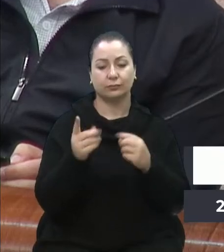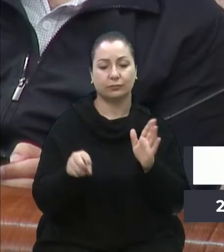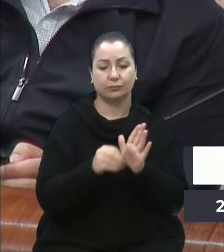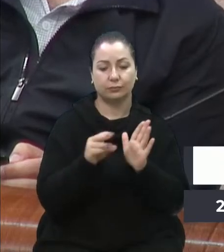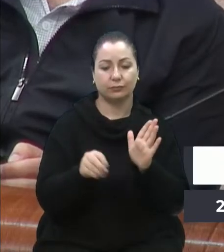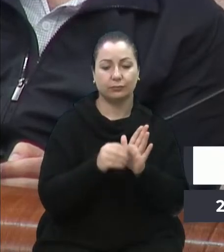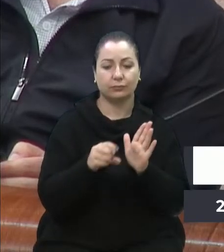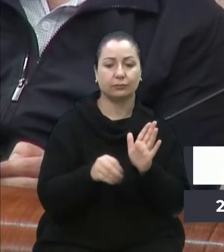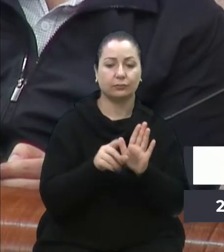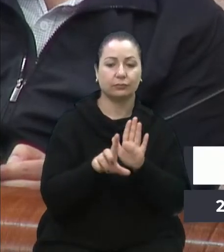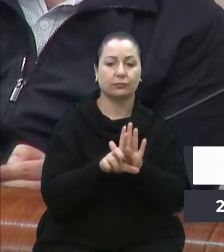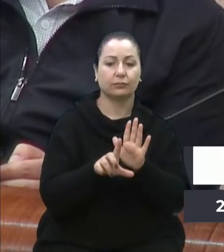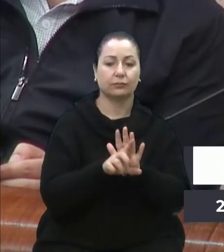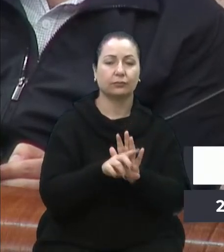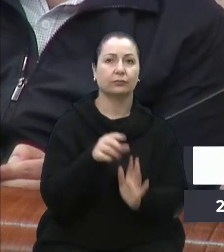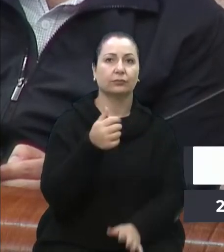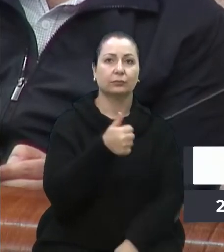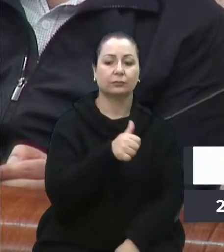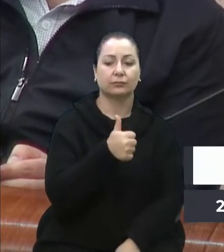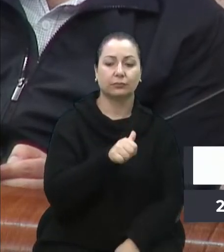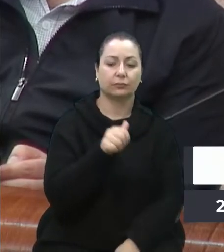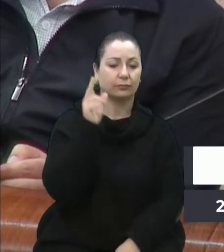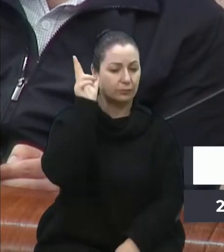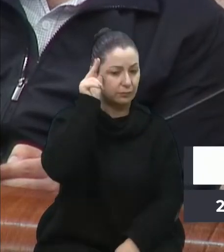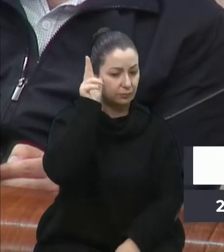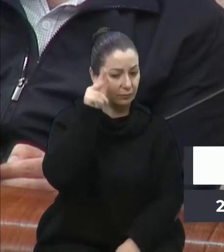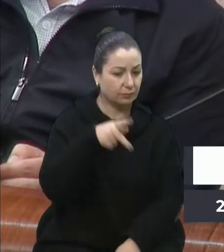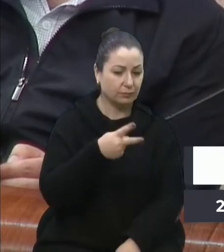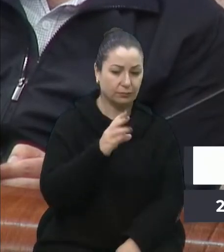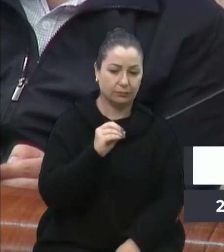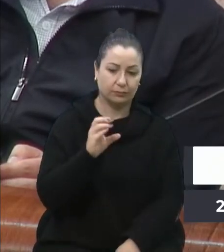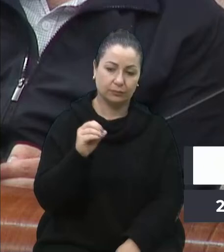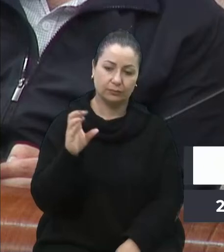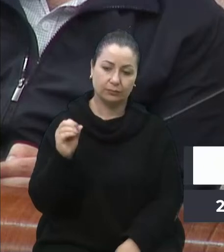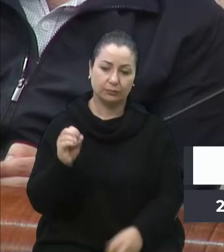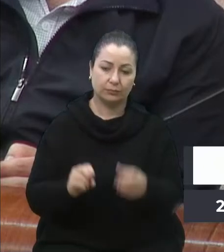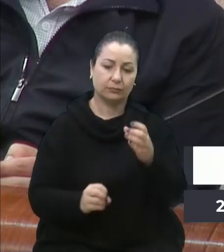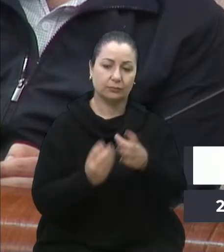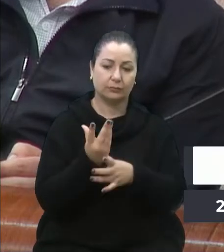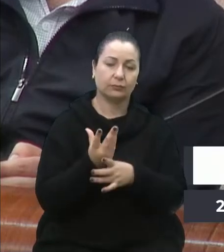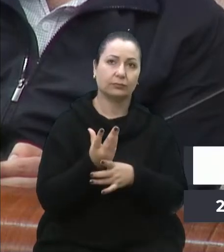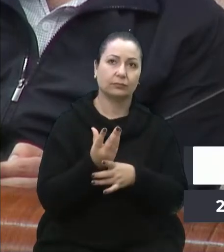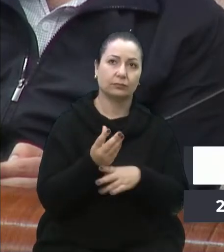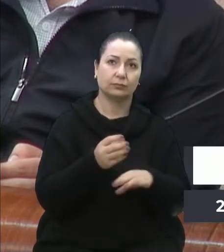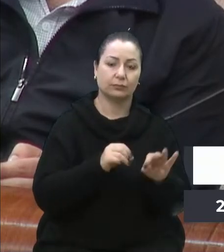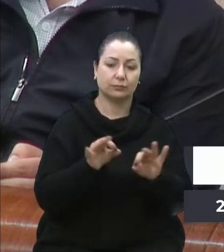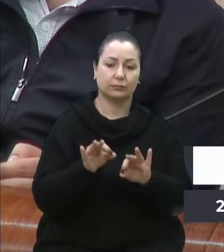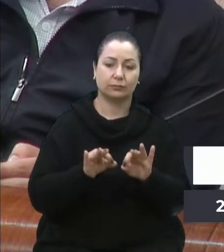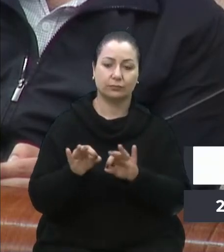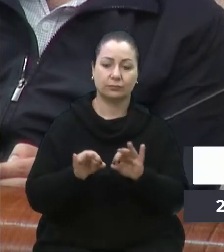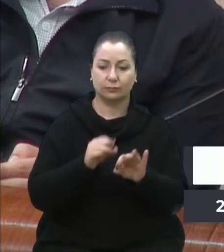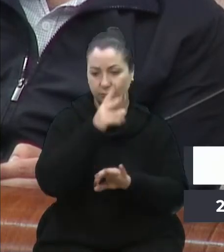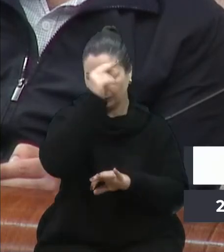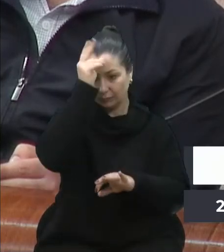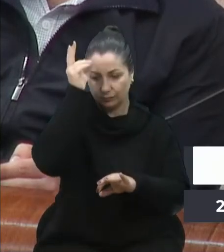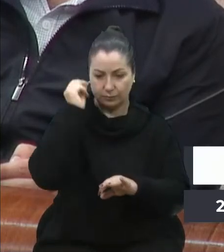5.364, de 11 de abril de 2000, que cria o Programa Municipal de Recuperação e Manutenção